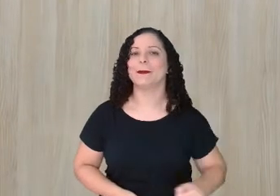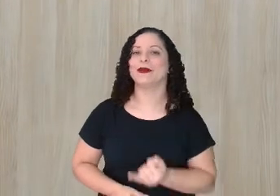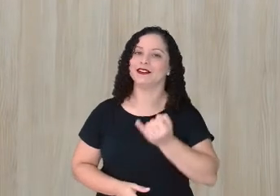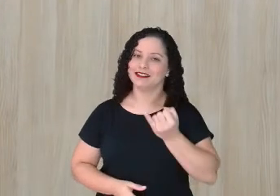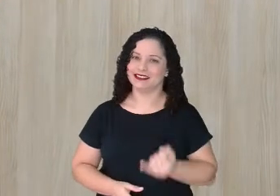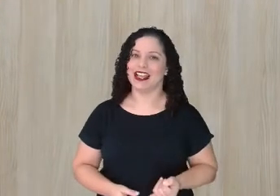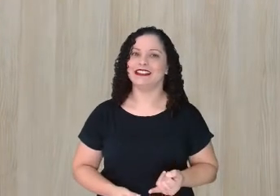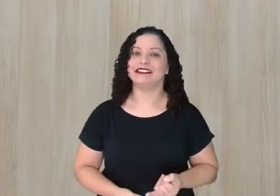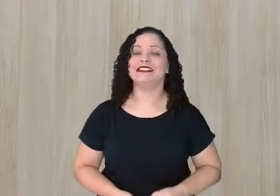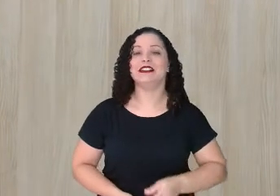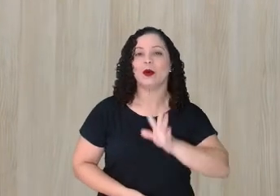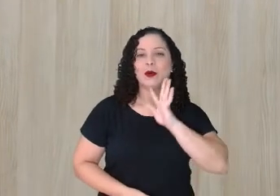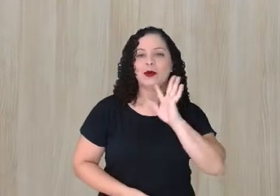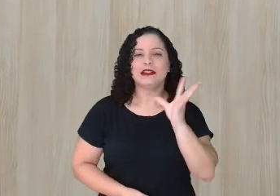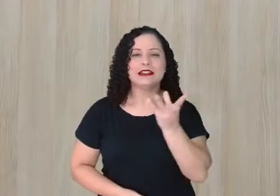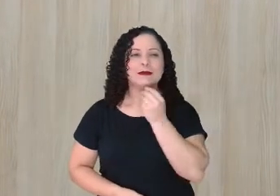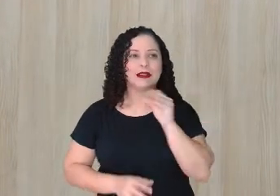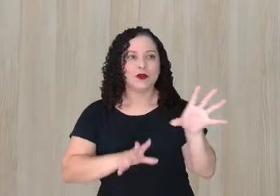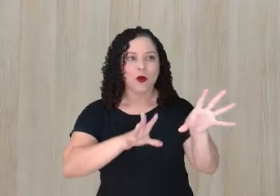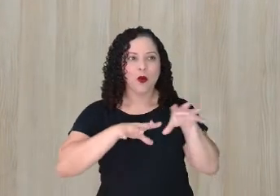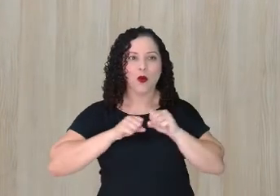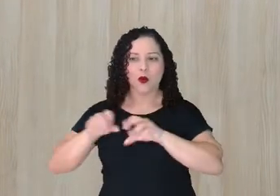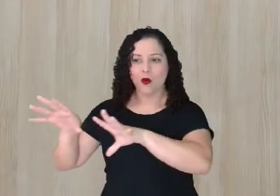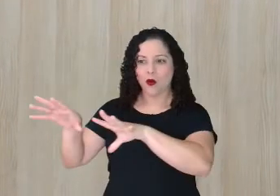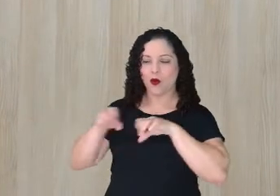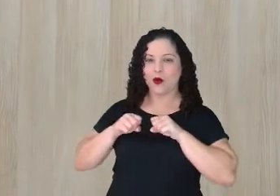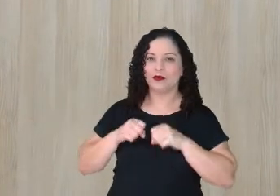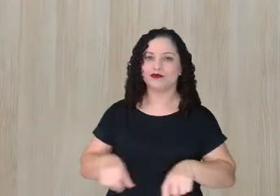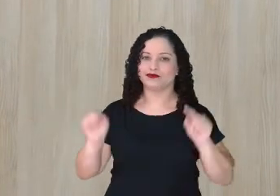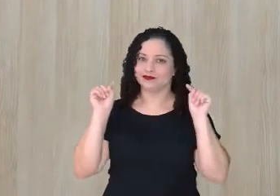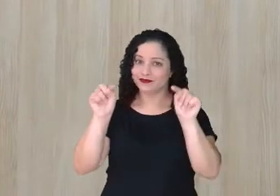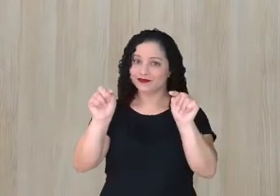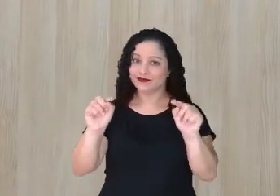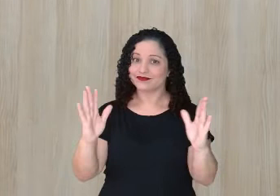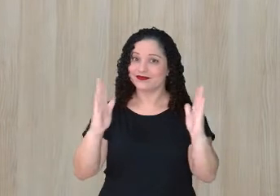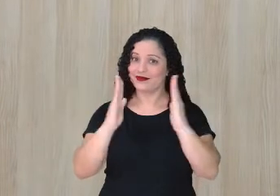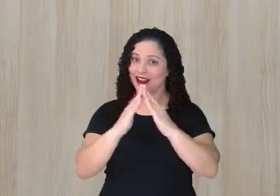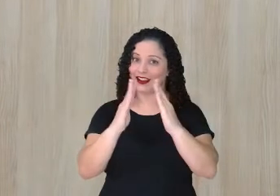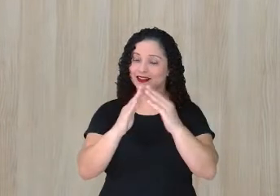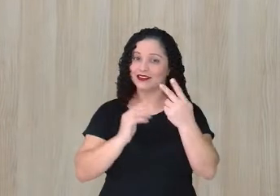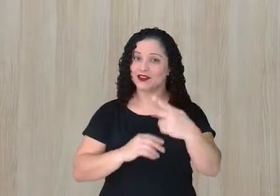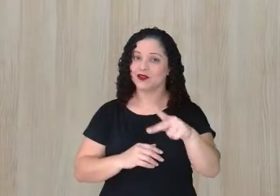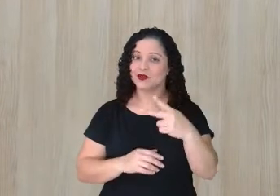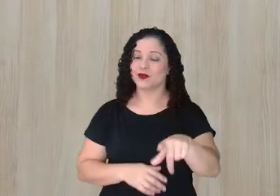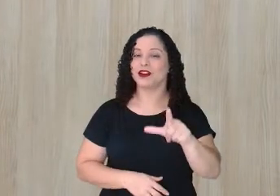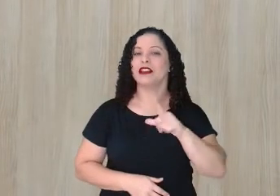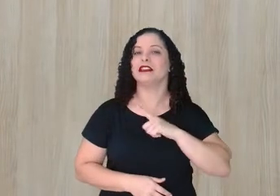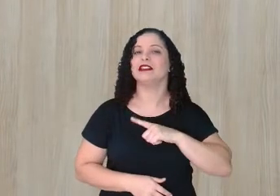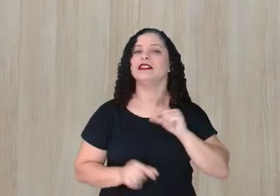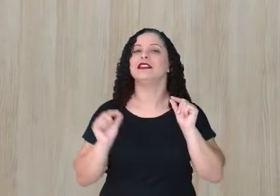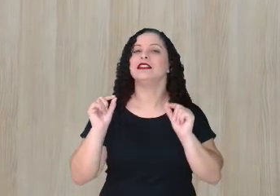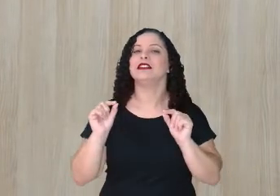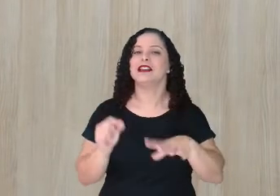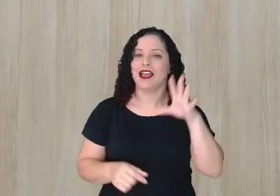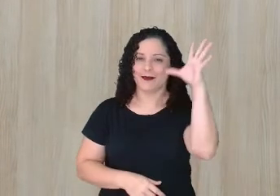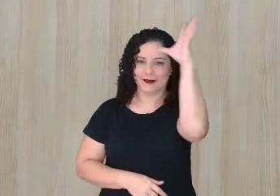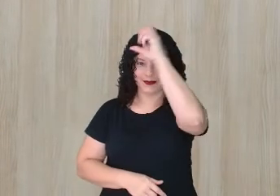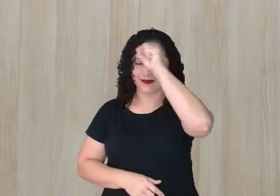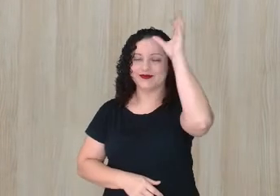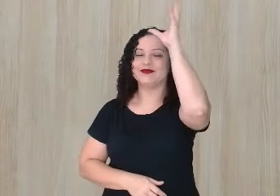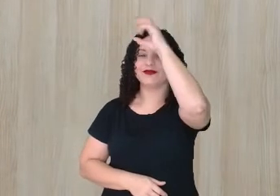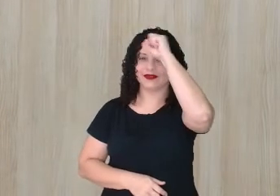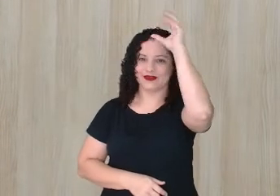de crescer em conhecimento. Sabia que aí dentro da sua casa você já está aprendendo algo?